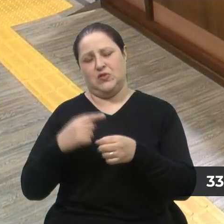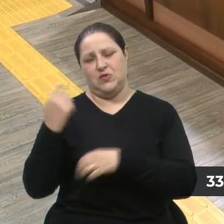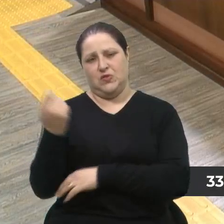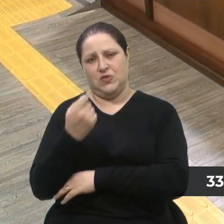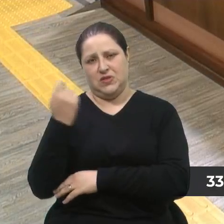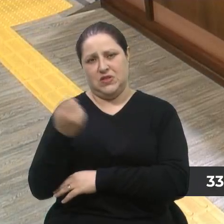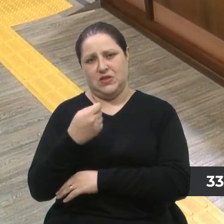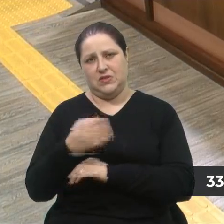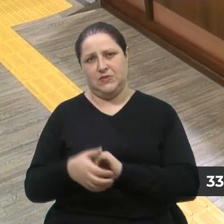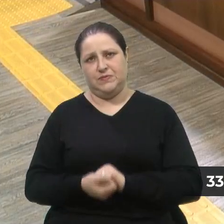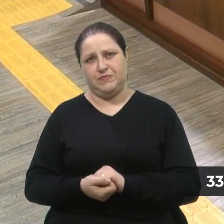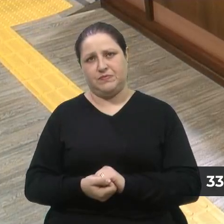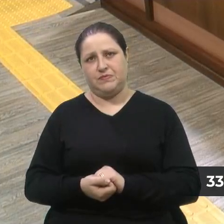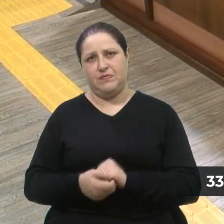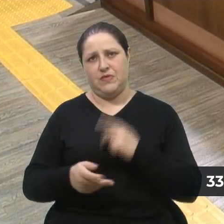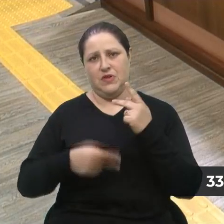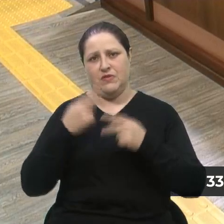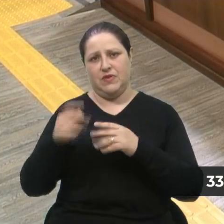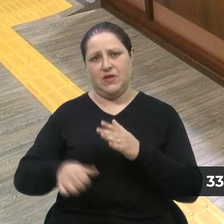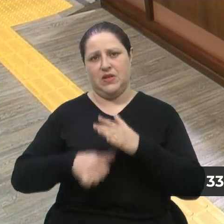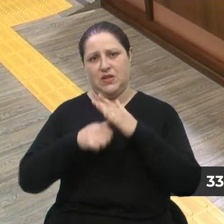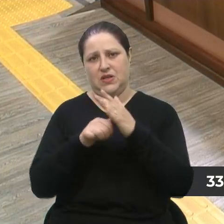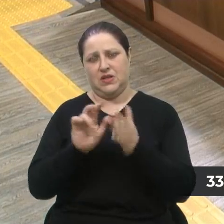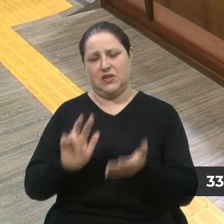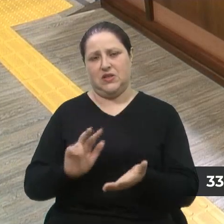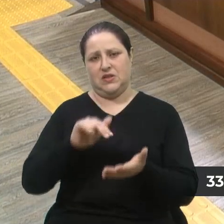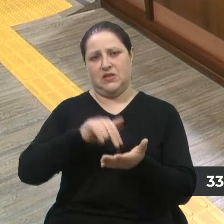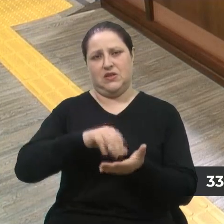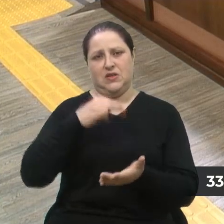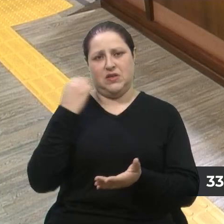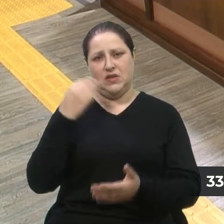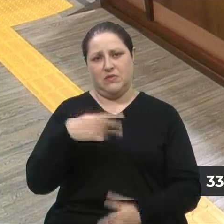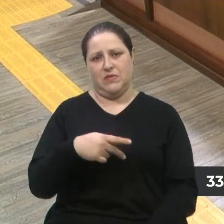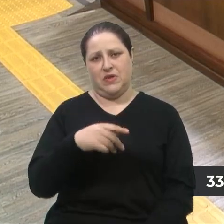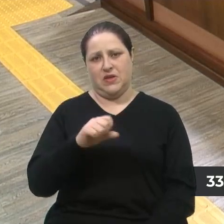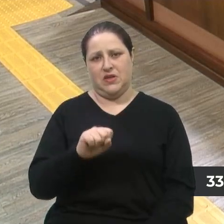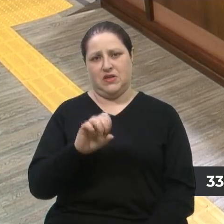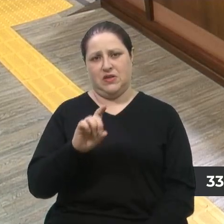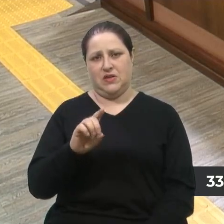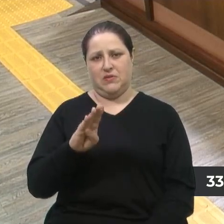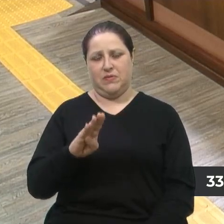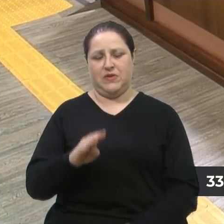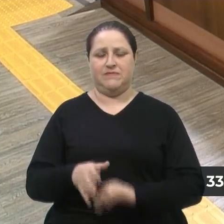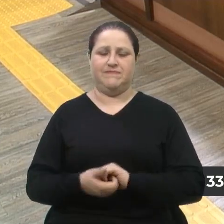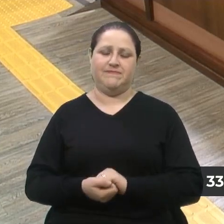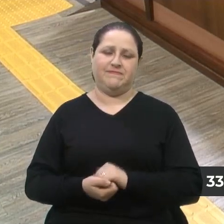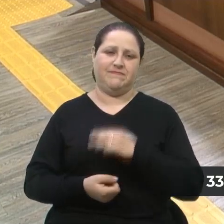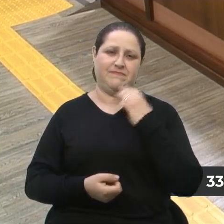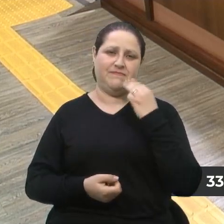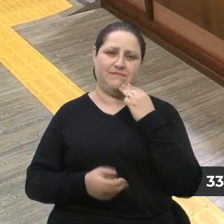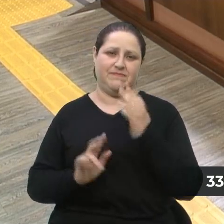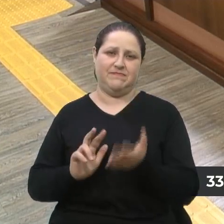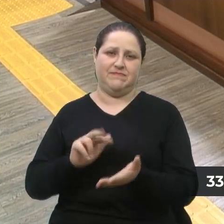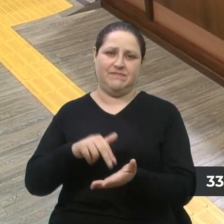PSDB. Na tribuna, Marisol Santos. Ele ainda está com um tempinho.